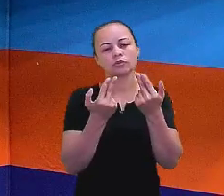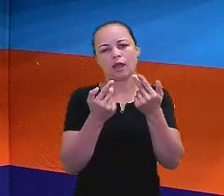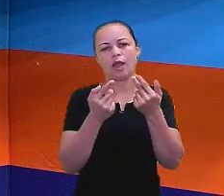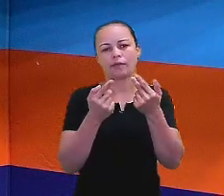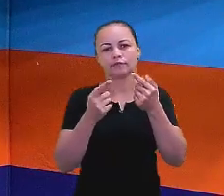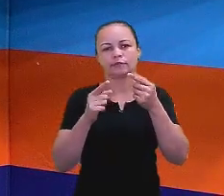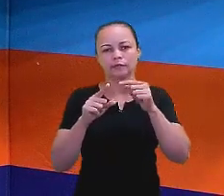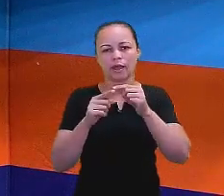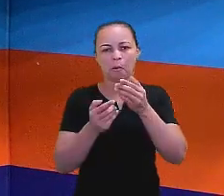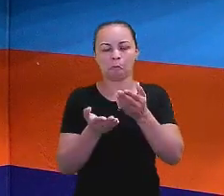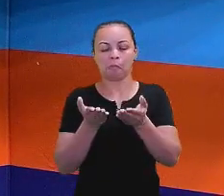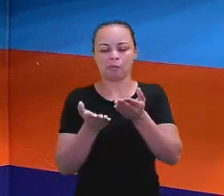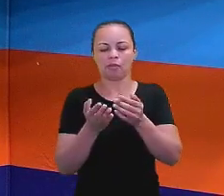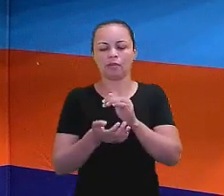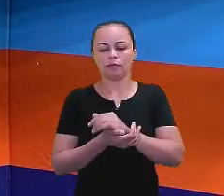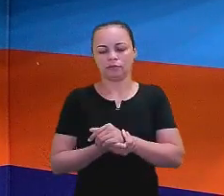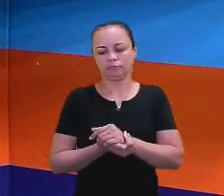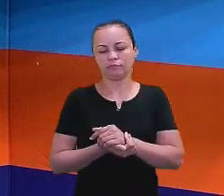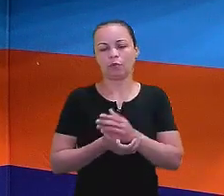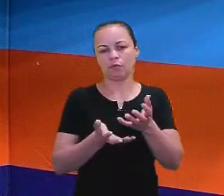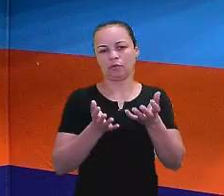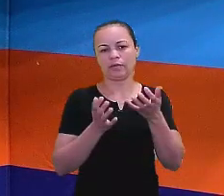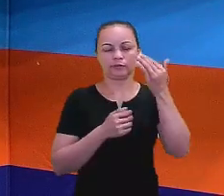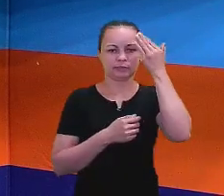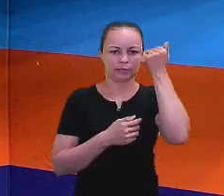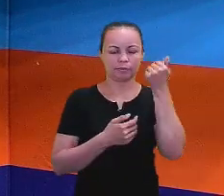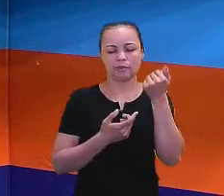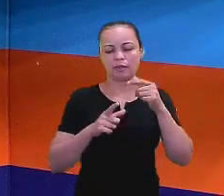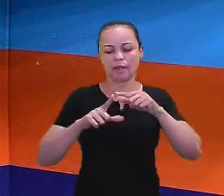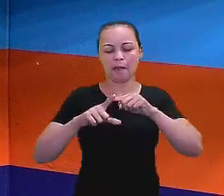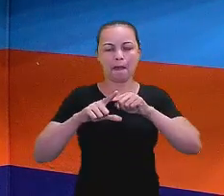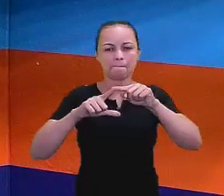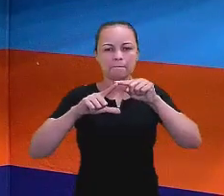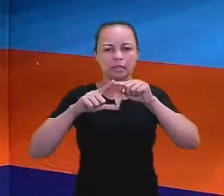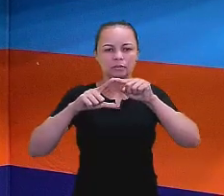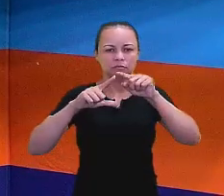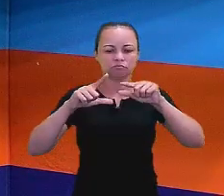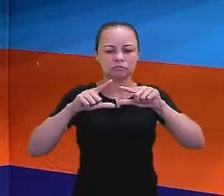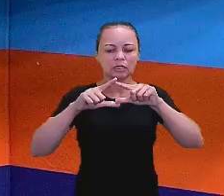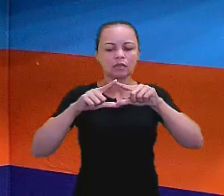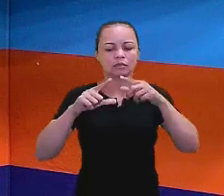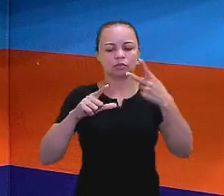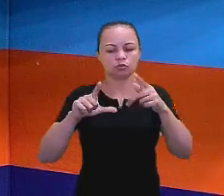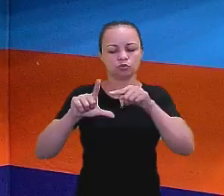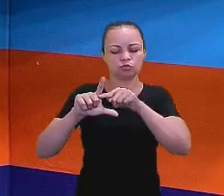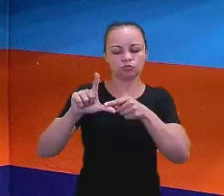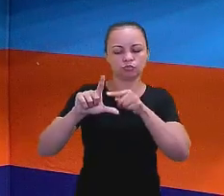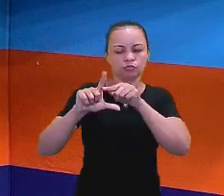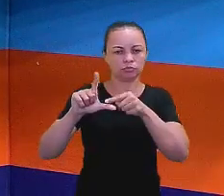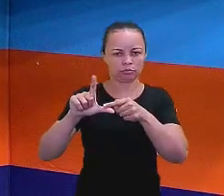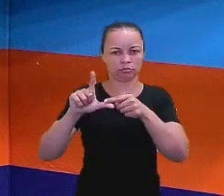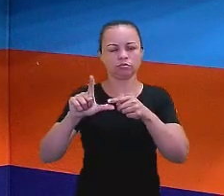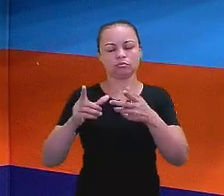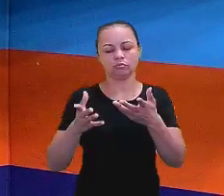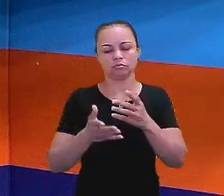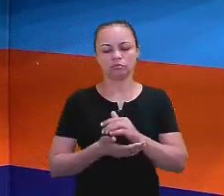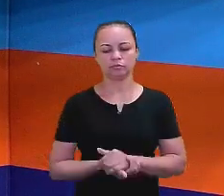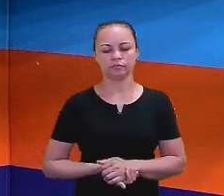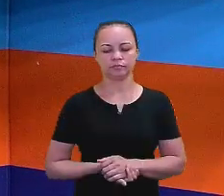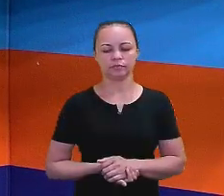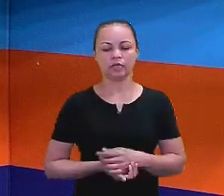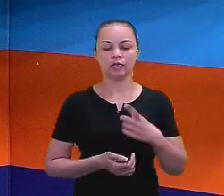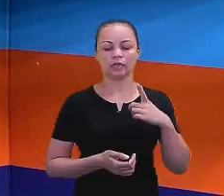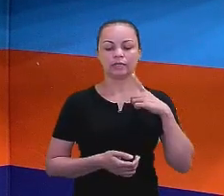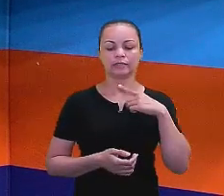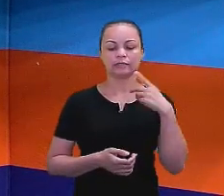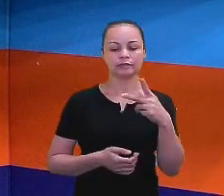Então, eu quero saber qual a medida desses dois ângulos. Ângulos congruentes são ângulos de mesma medida. Vamos chamar